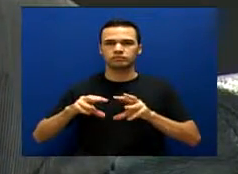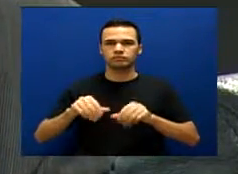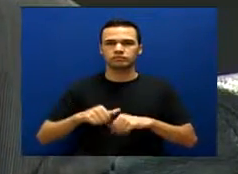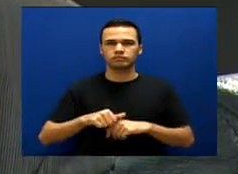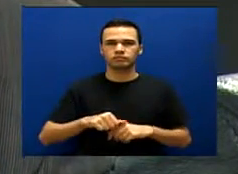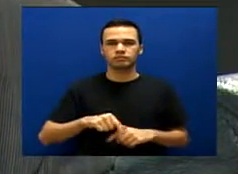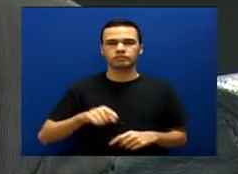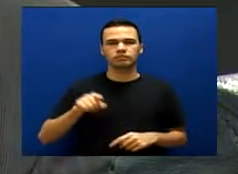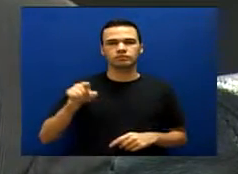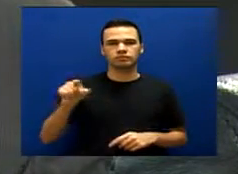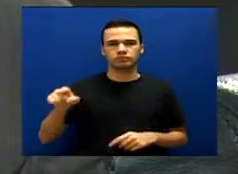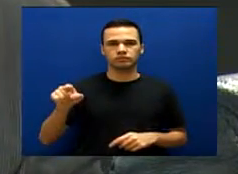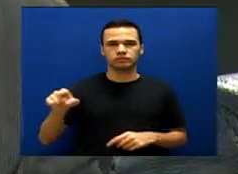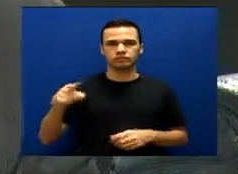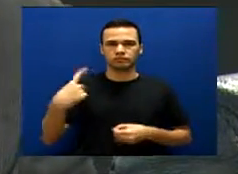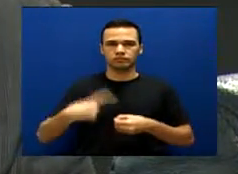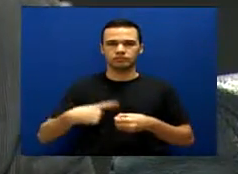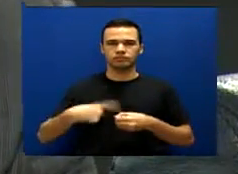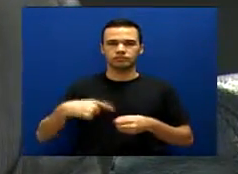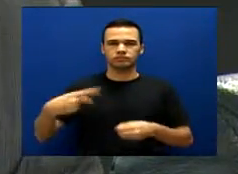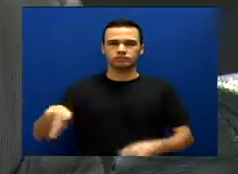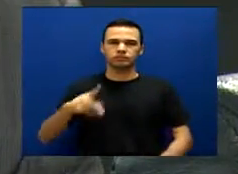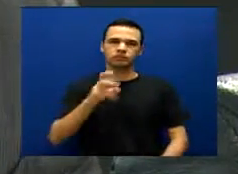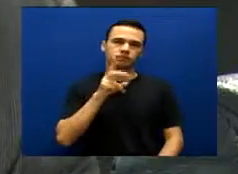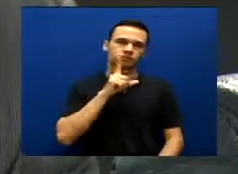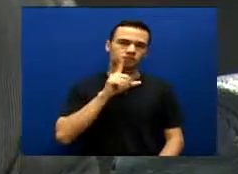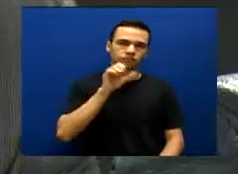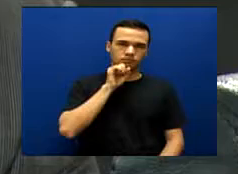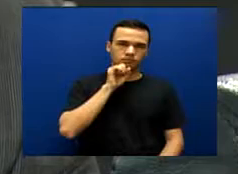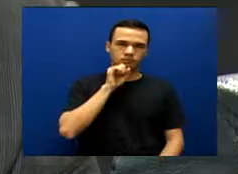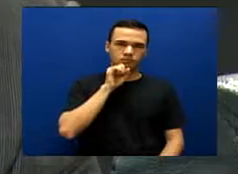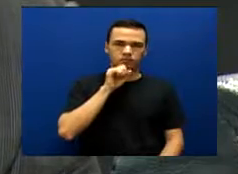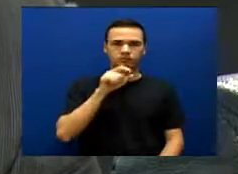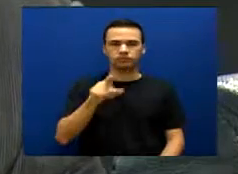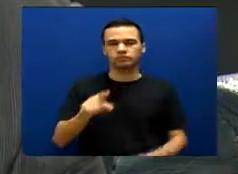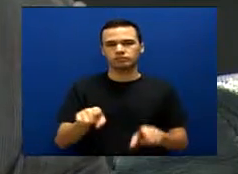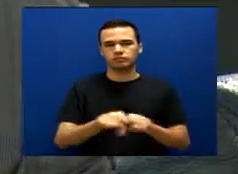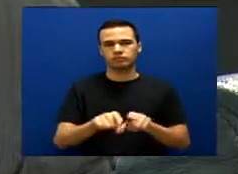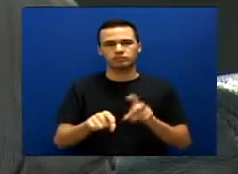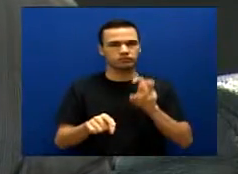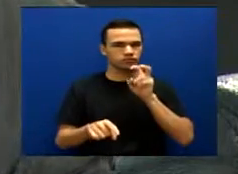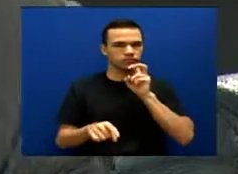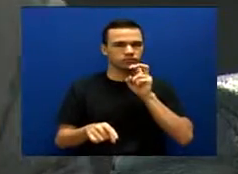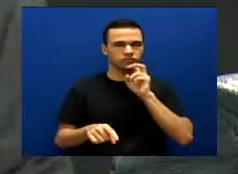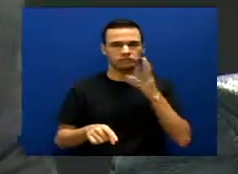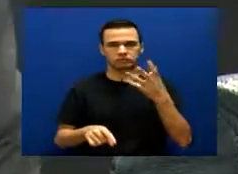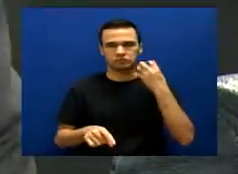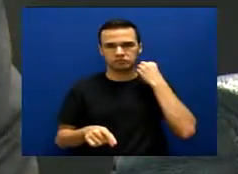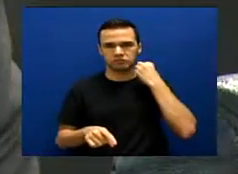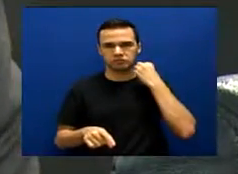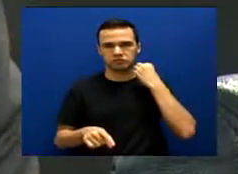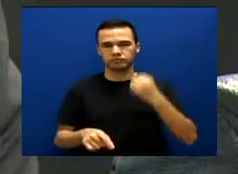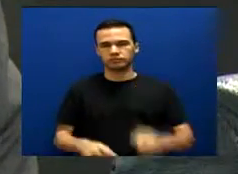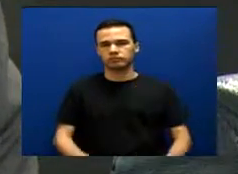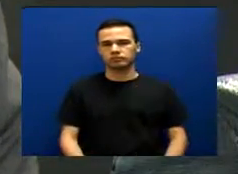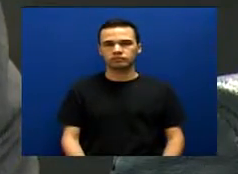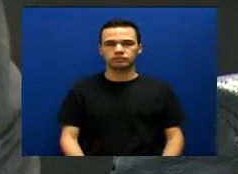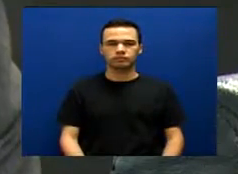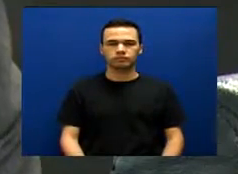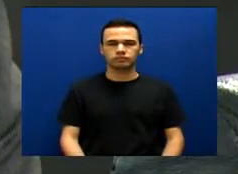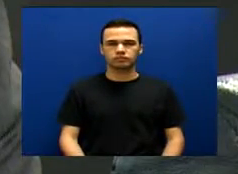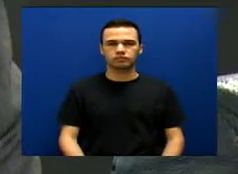sou santanezense de coração e sorocabano por adoção.